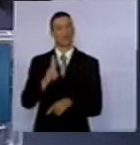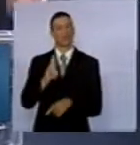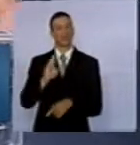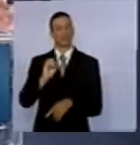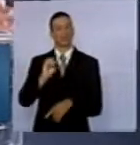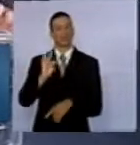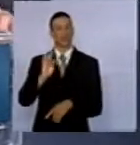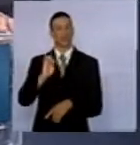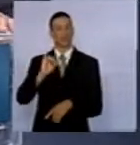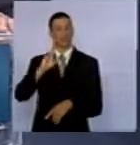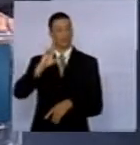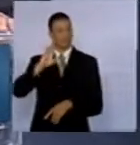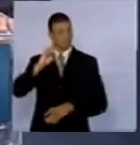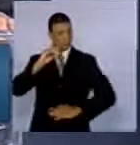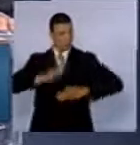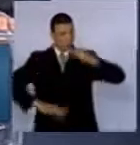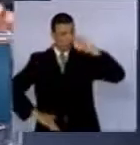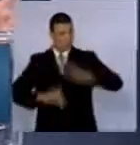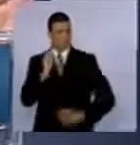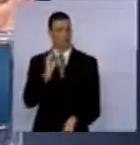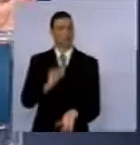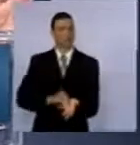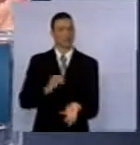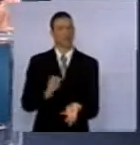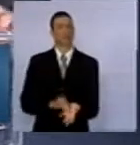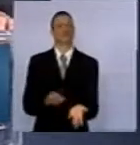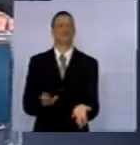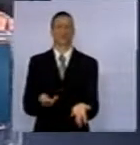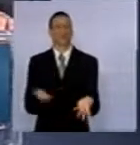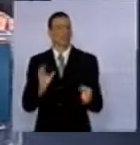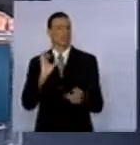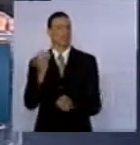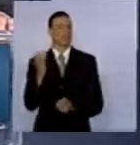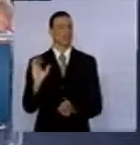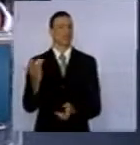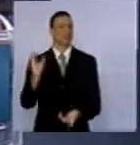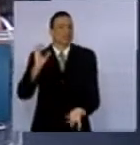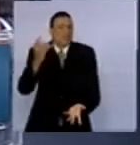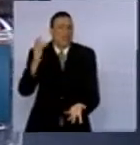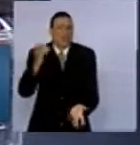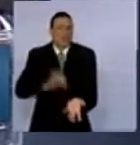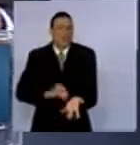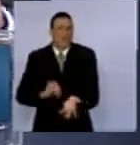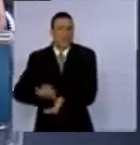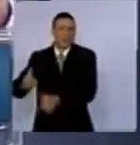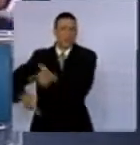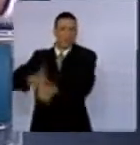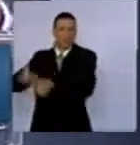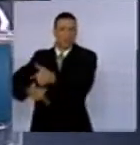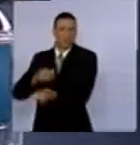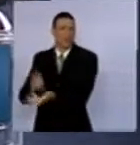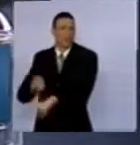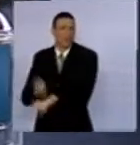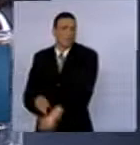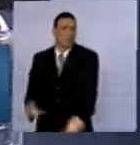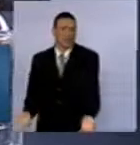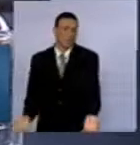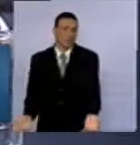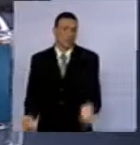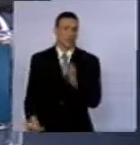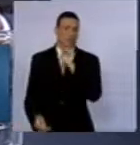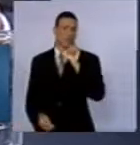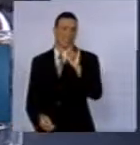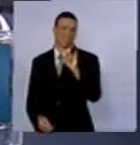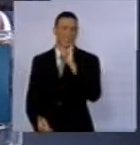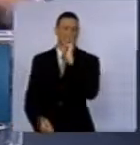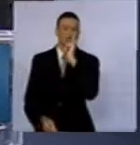profissional específico nesta cadeia. Evidentemente que nós não temos formação de roteirista, falta mercado. Se hoje as estruturas das emissoras